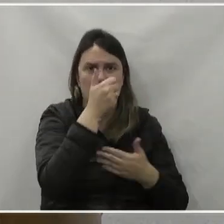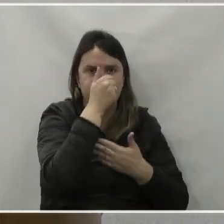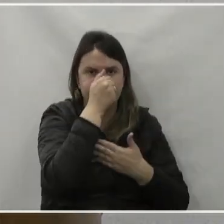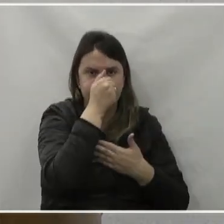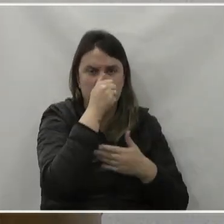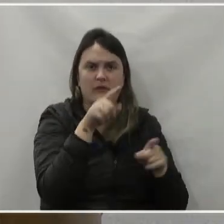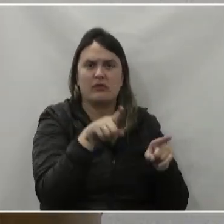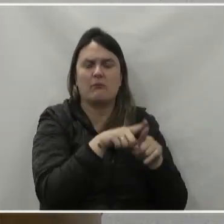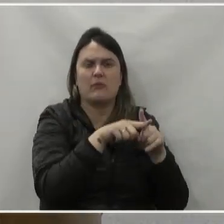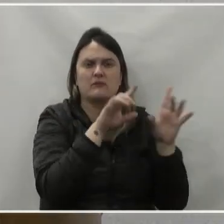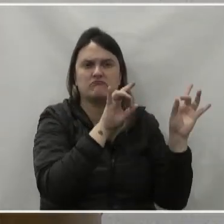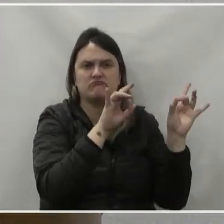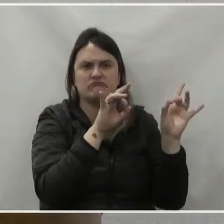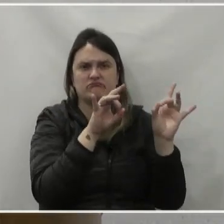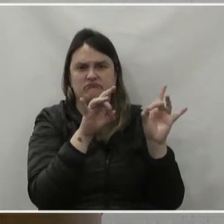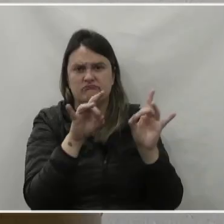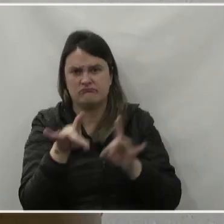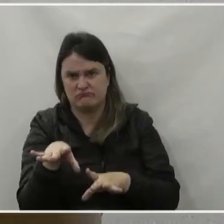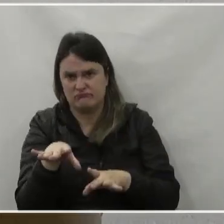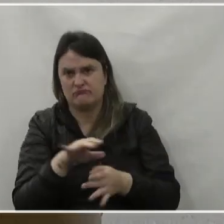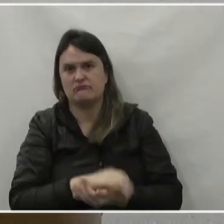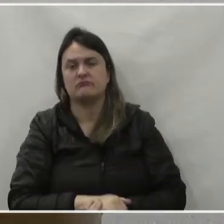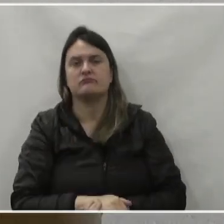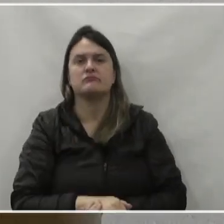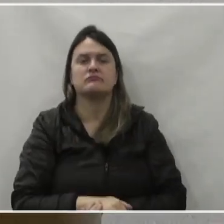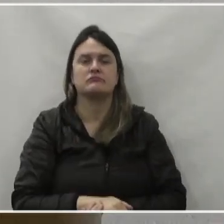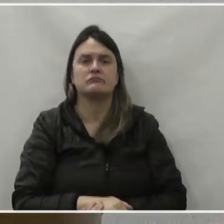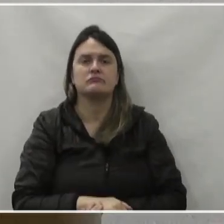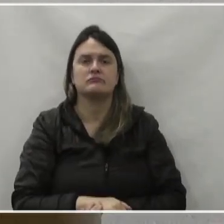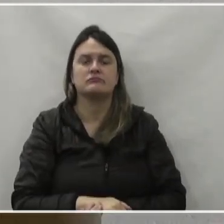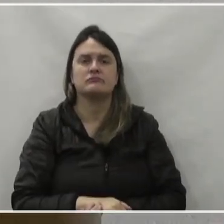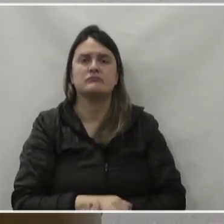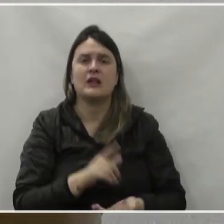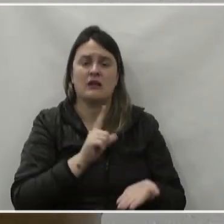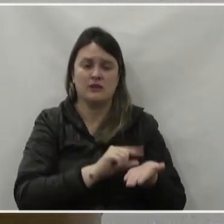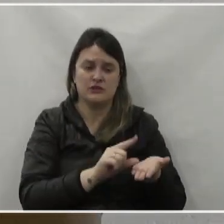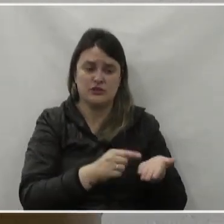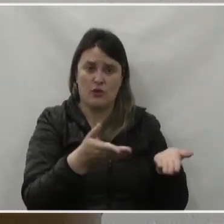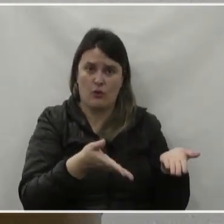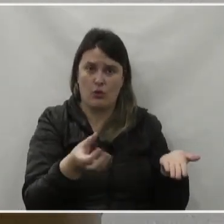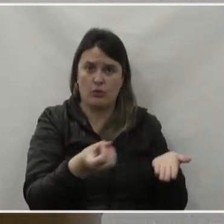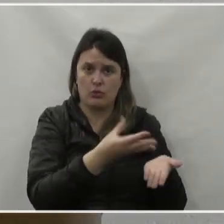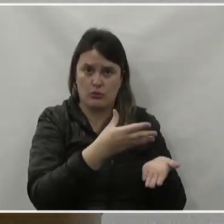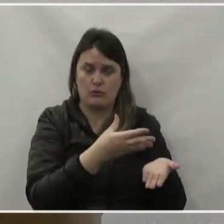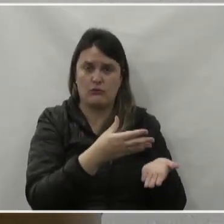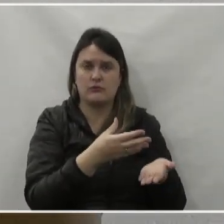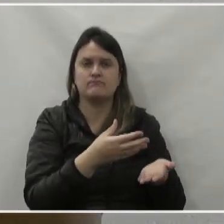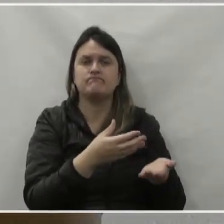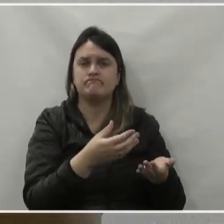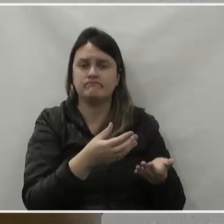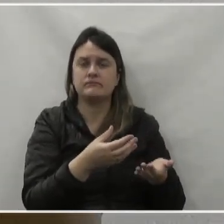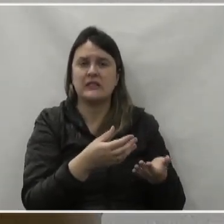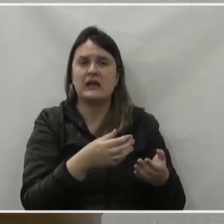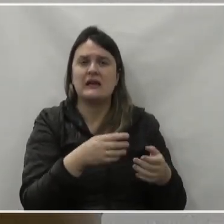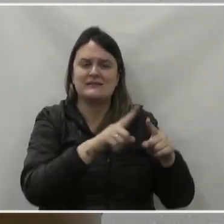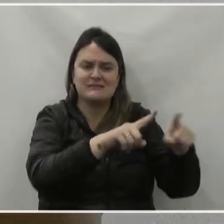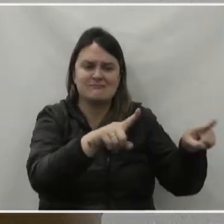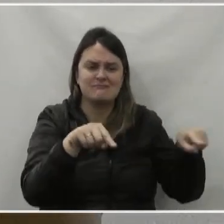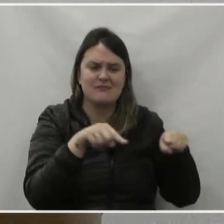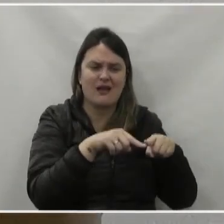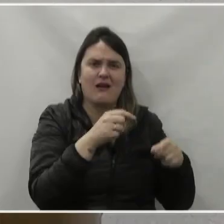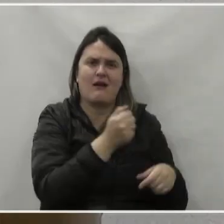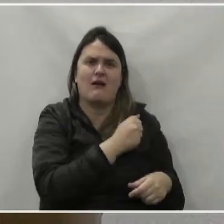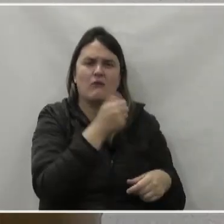desprezo institucional que se tornou norma. Em artigo recente, a tragédia da superlotação nas